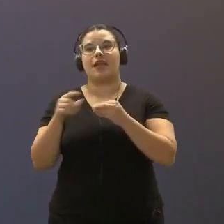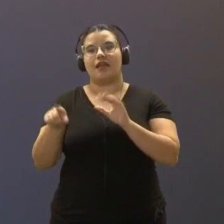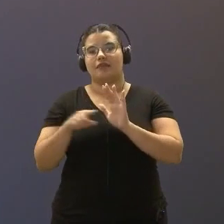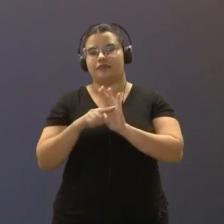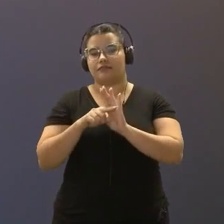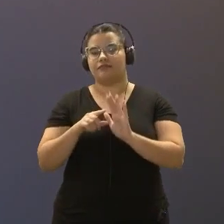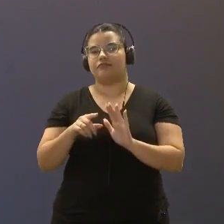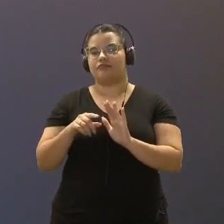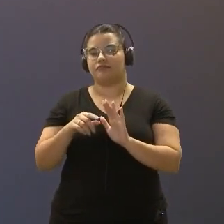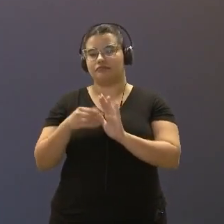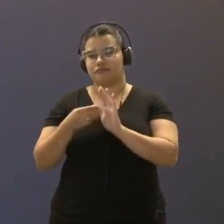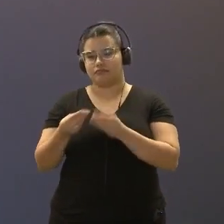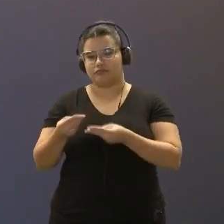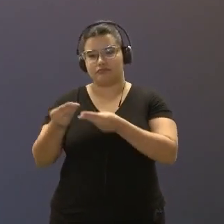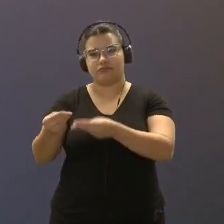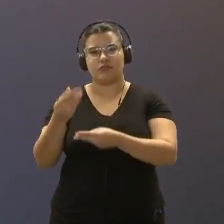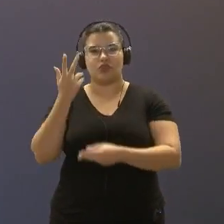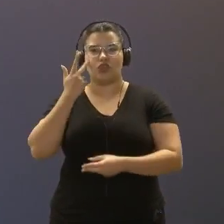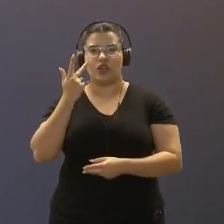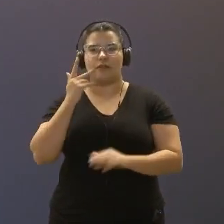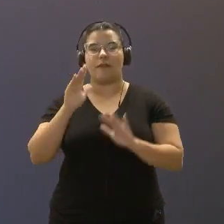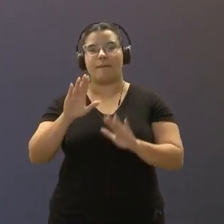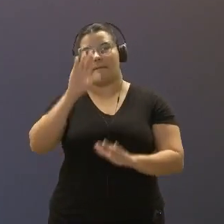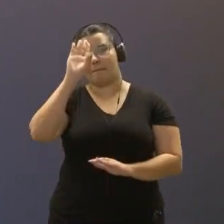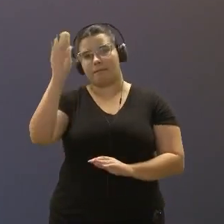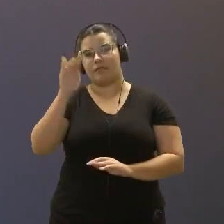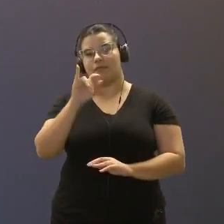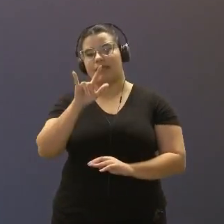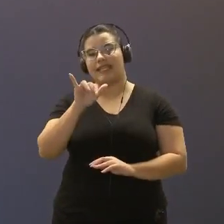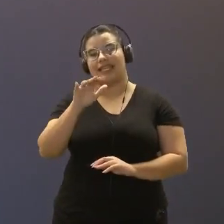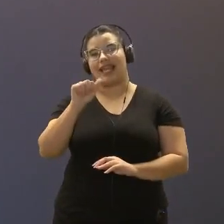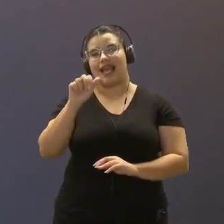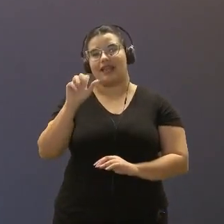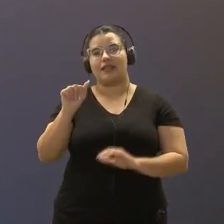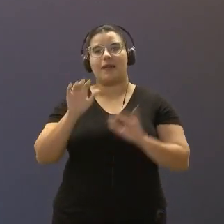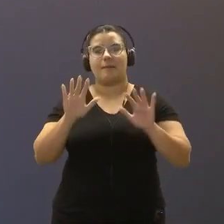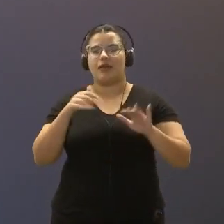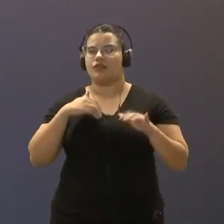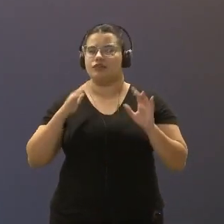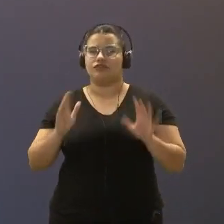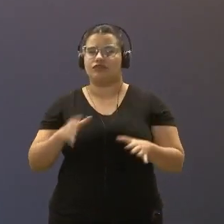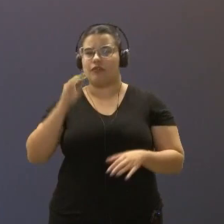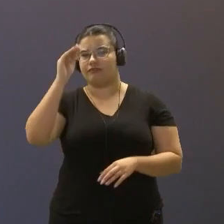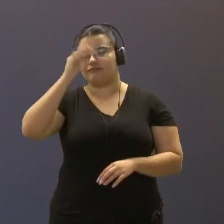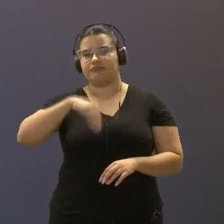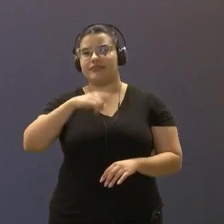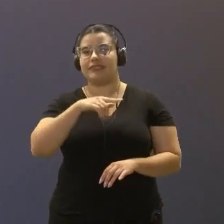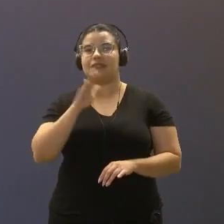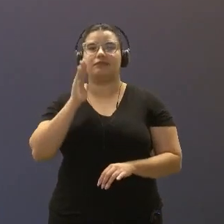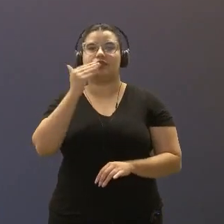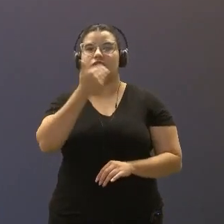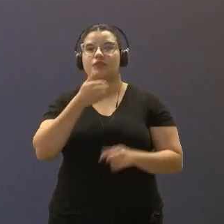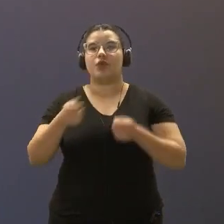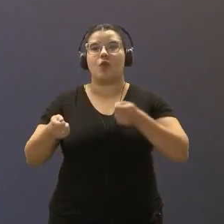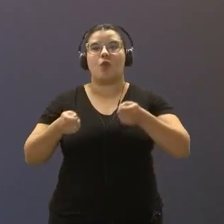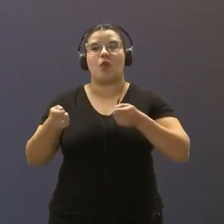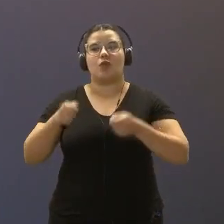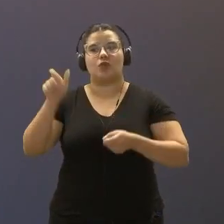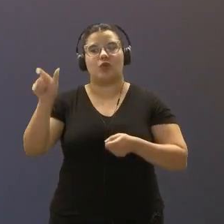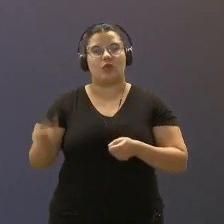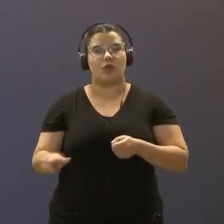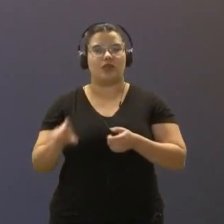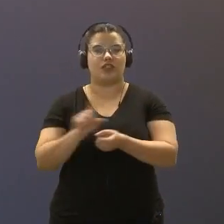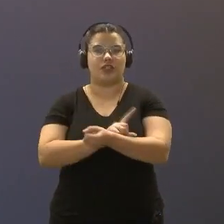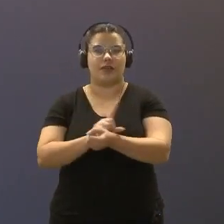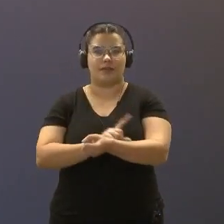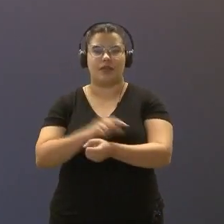vir normal. E, na verdade, o que importa é a glicada. Eu, particularmente, já abandonei a glicemia de jejum no controle do paciente com diabetes.